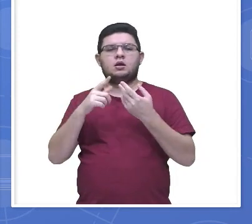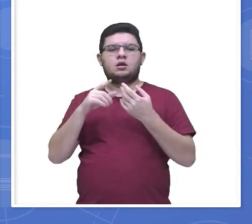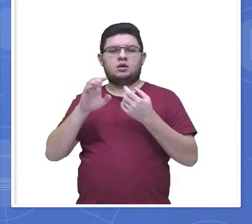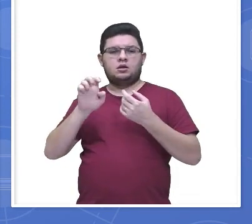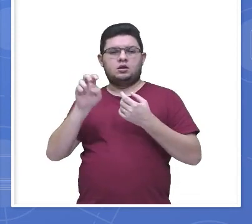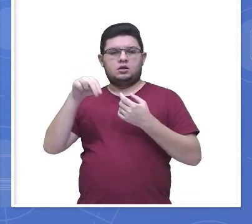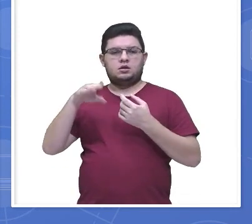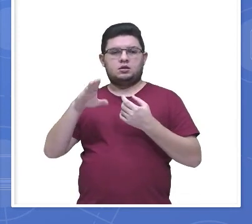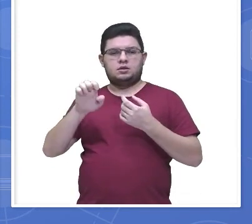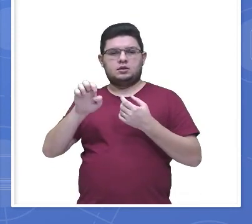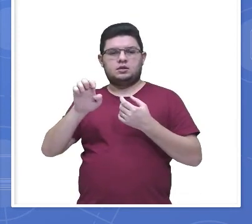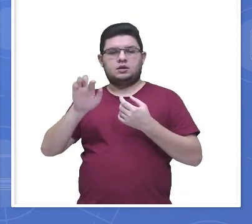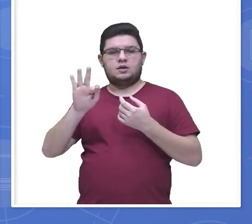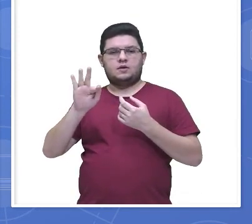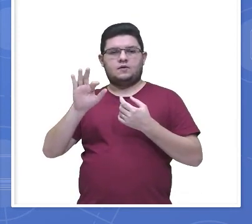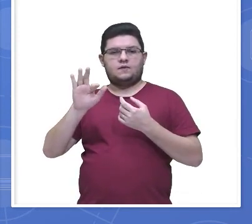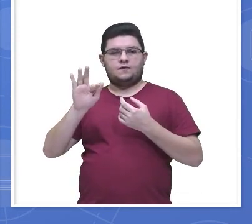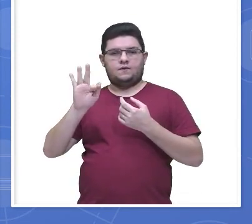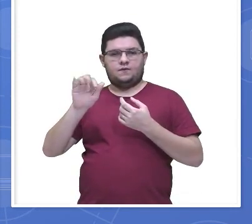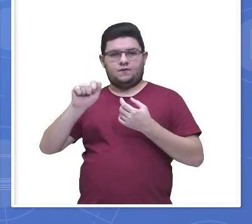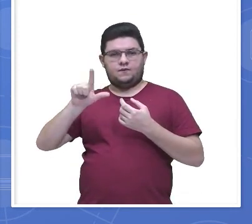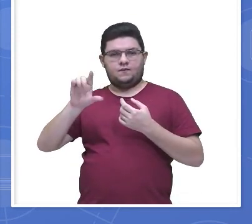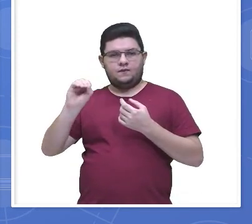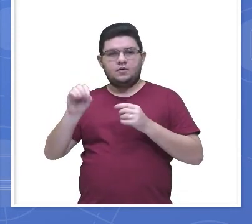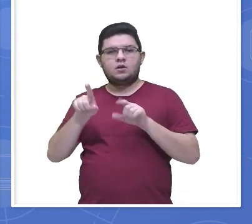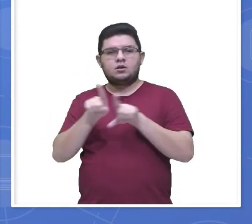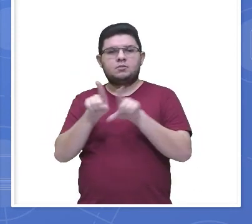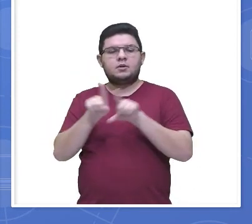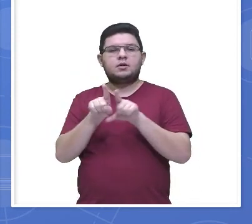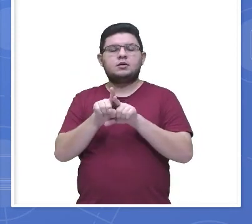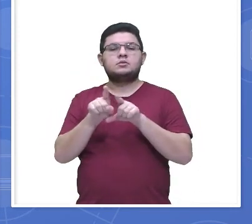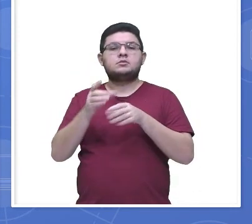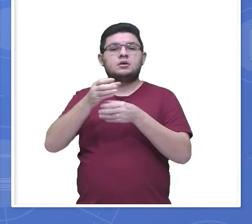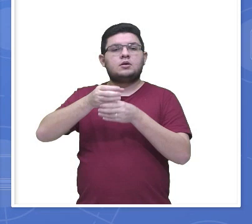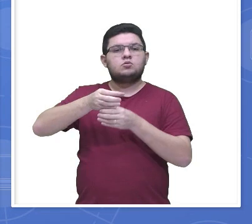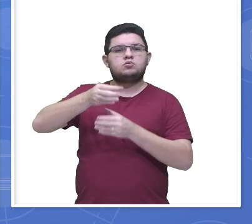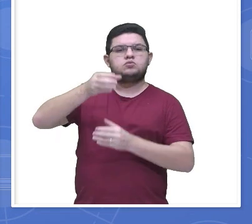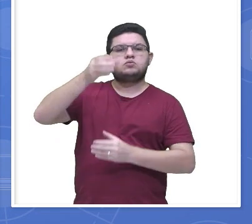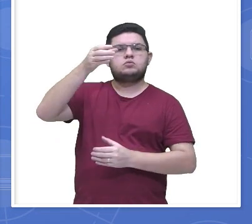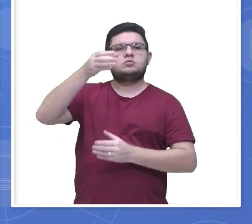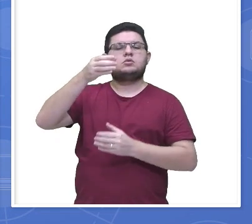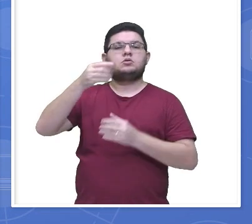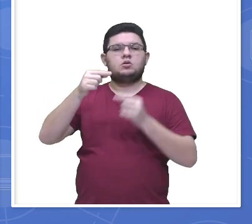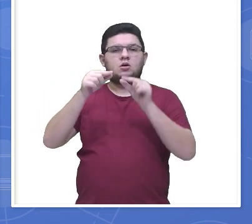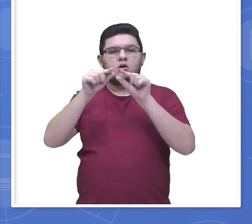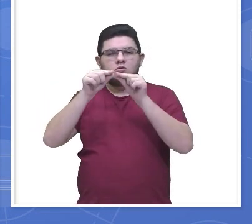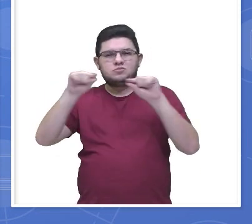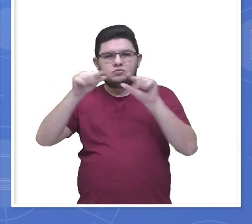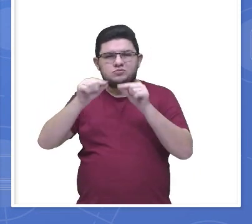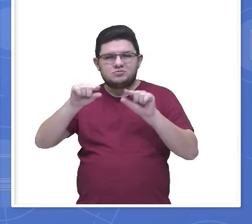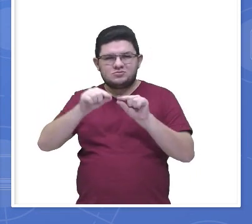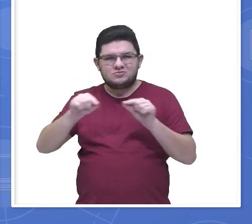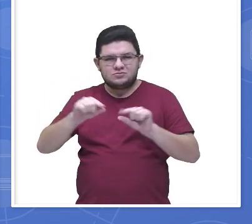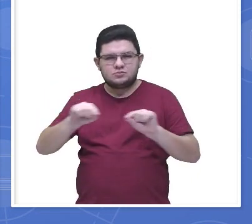gente vai encontrar aí no nosso organismo, certo? Vamos ver um pouquinho mais aí do sistema nervoso nessa imagem.